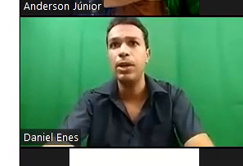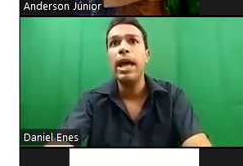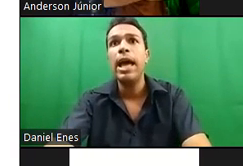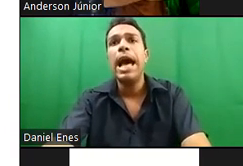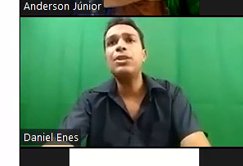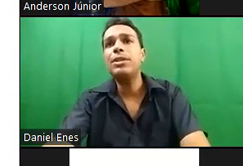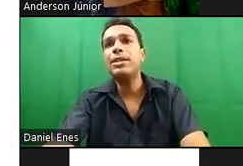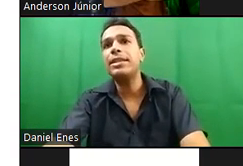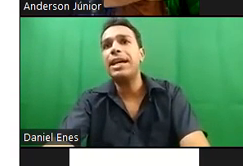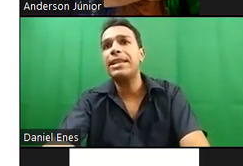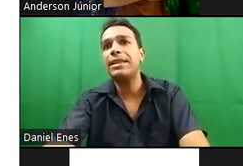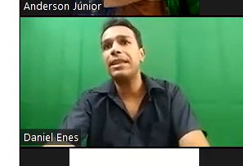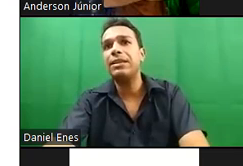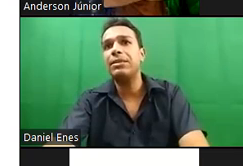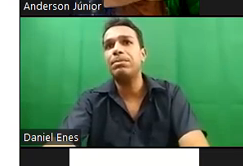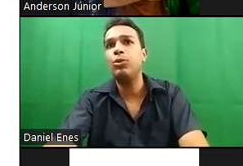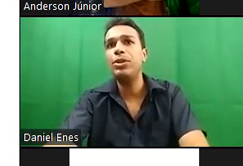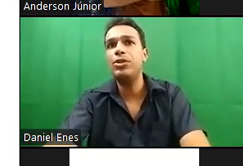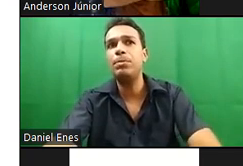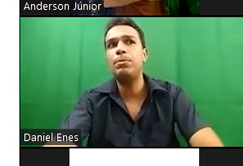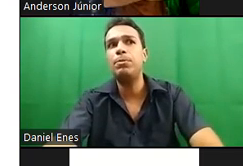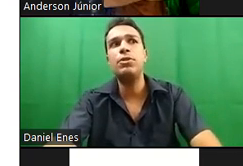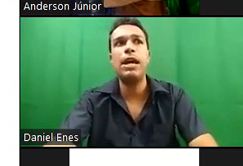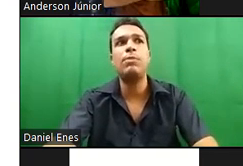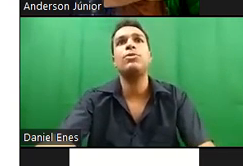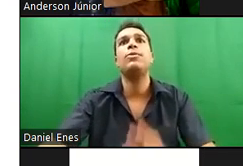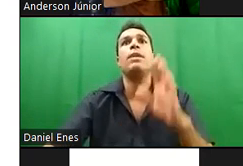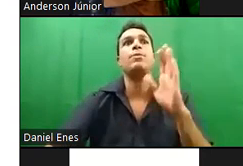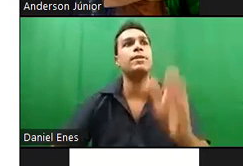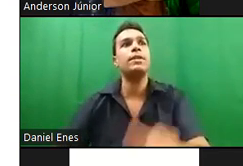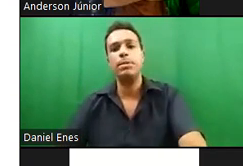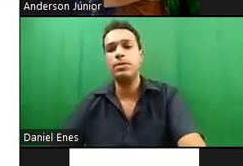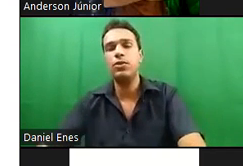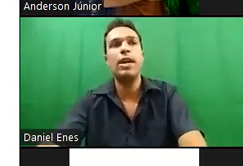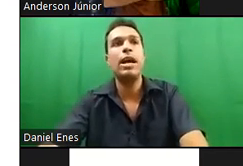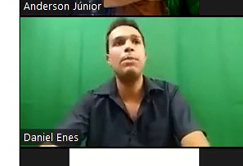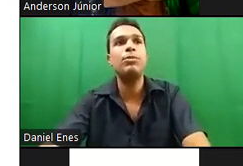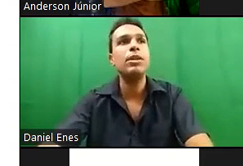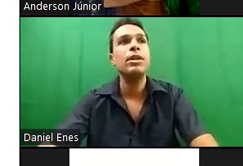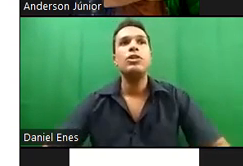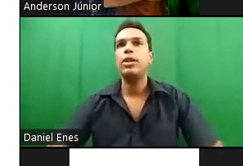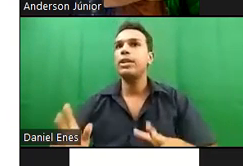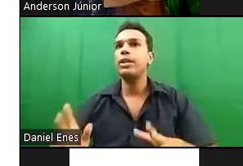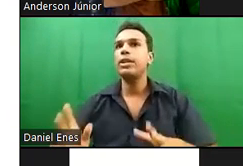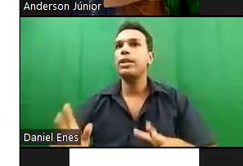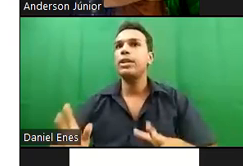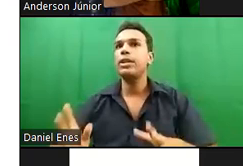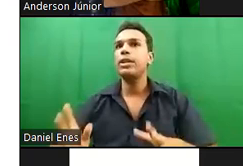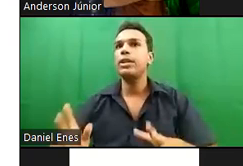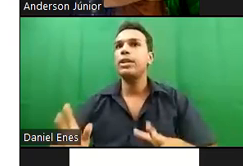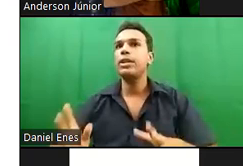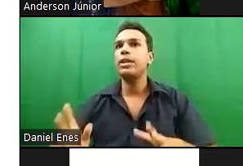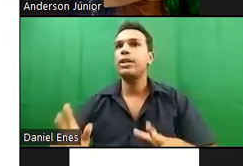de assunto. A língua de sinais ela tem dois tipos de verbos, os verbos simples e os verbos direcionais.